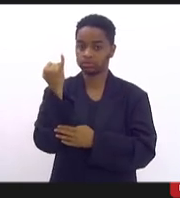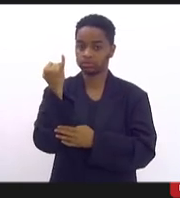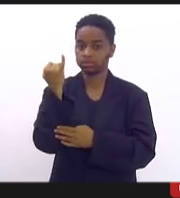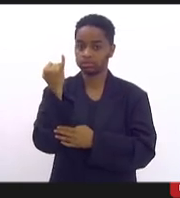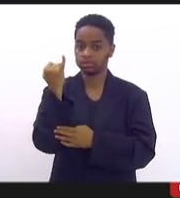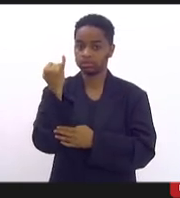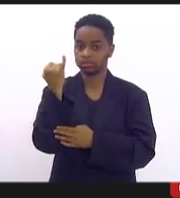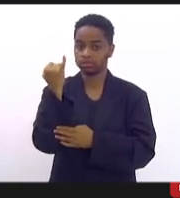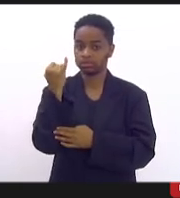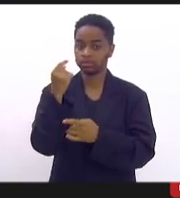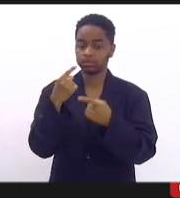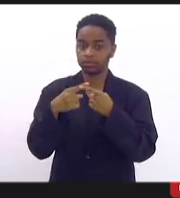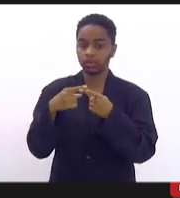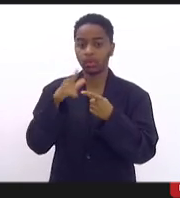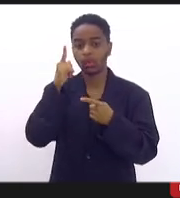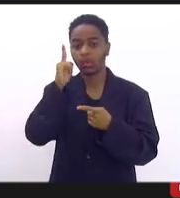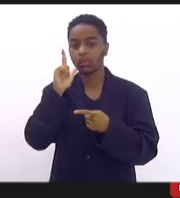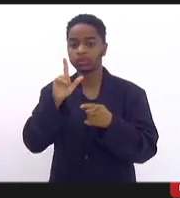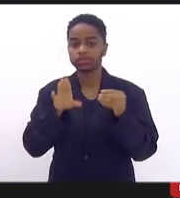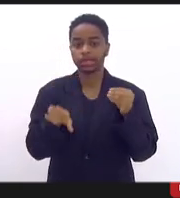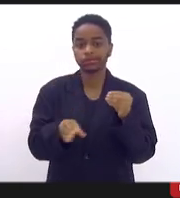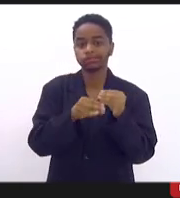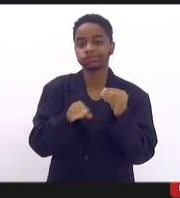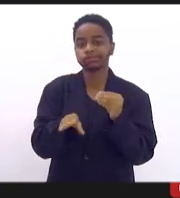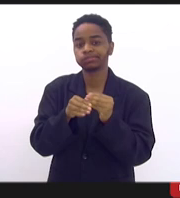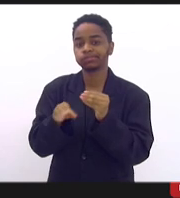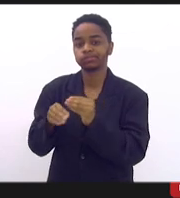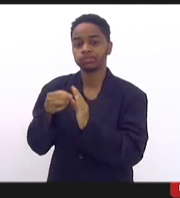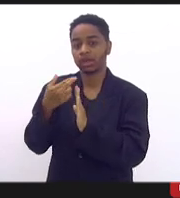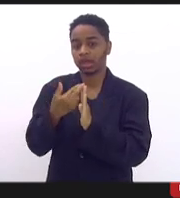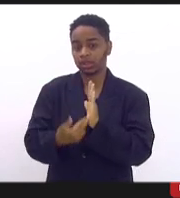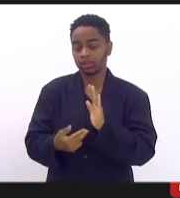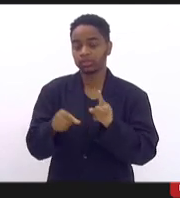para robustecer o relatório.